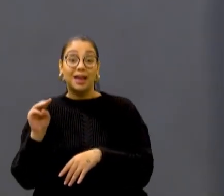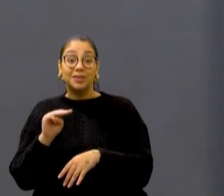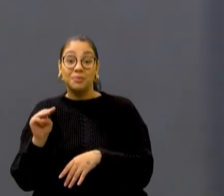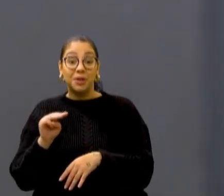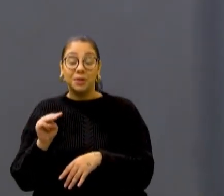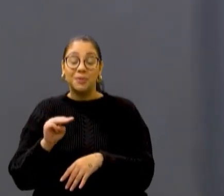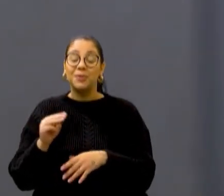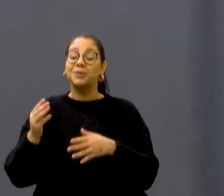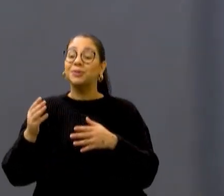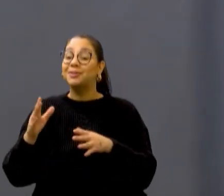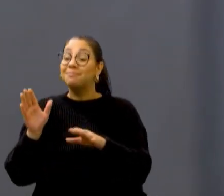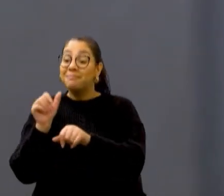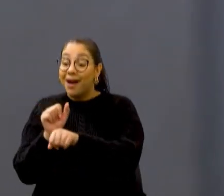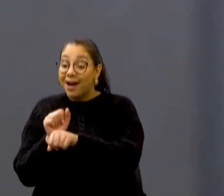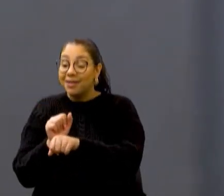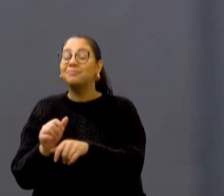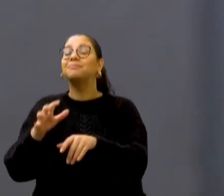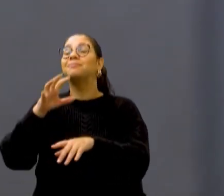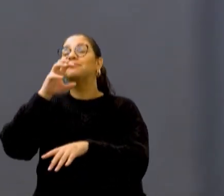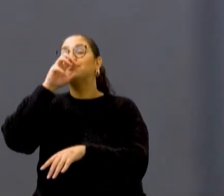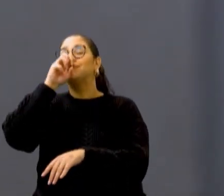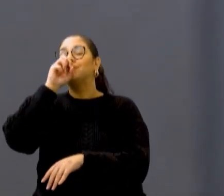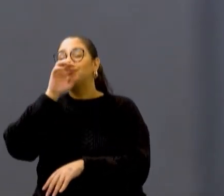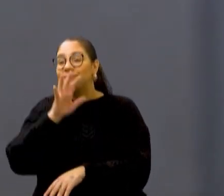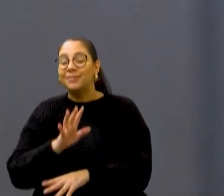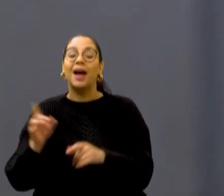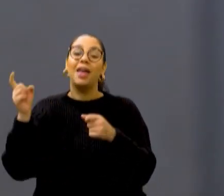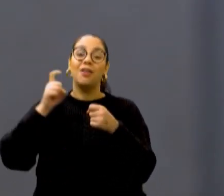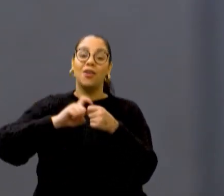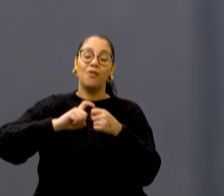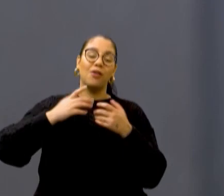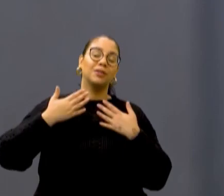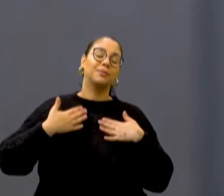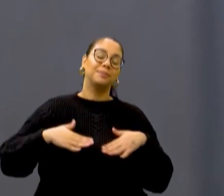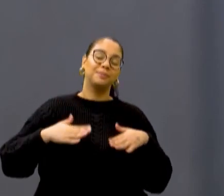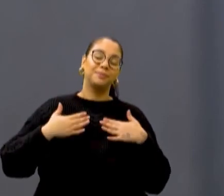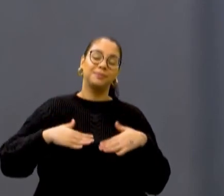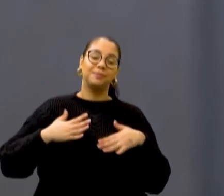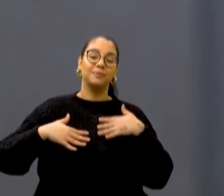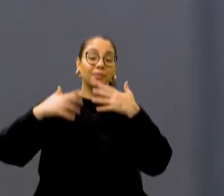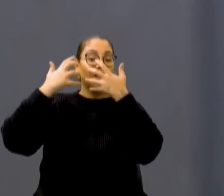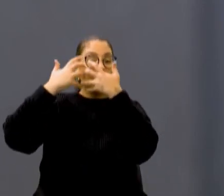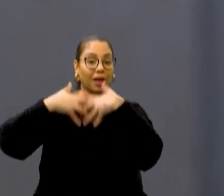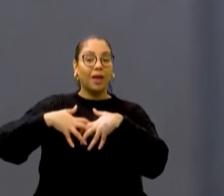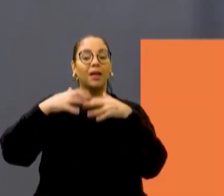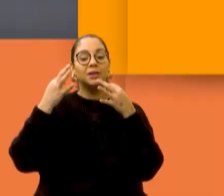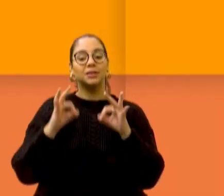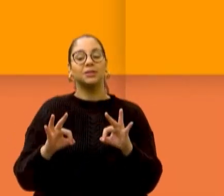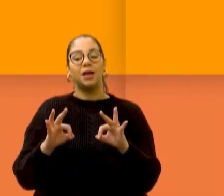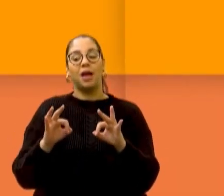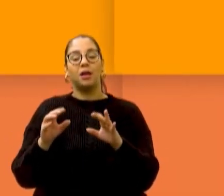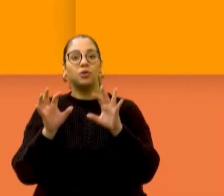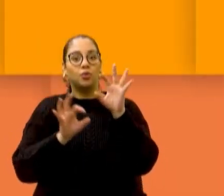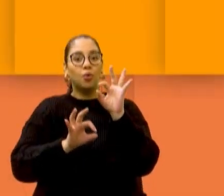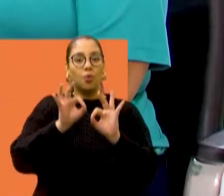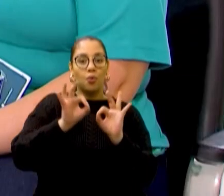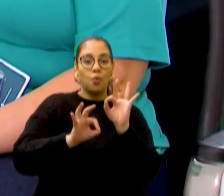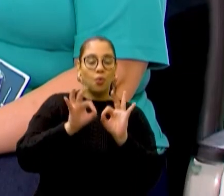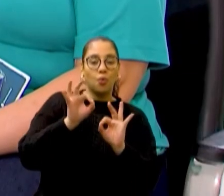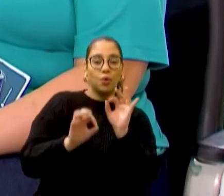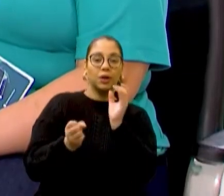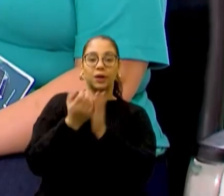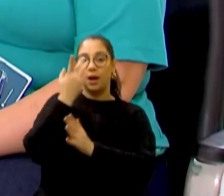você para não atrasa o trabalho ele vai adiantar a pessoa respira e volta com a mente mais leve para para raciocinar e para